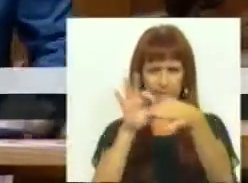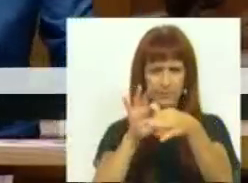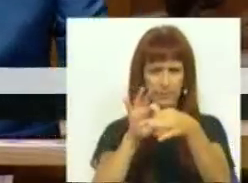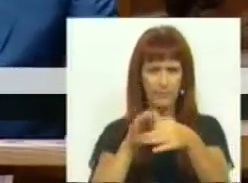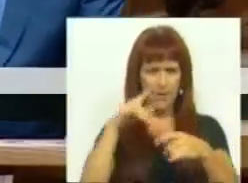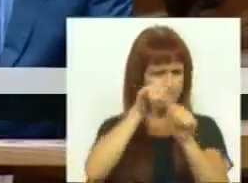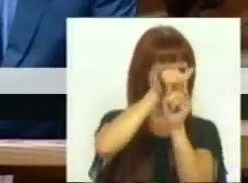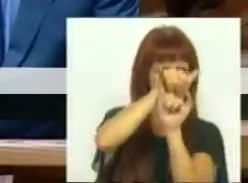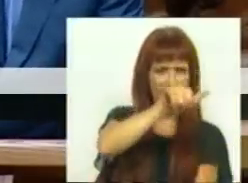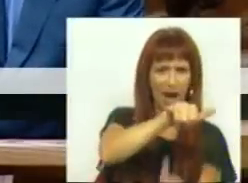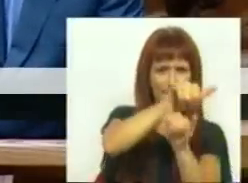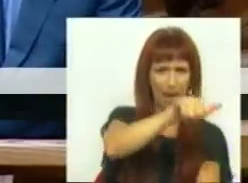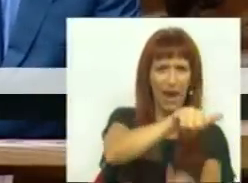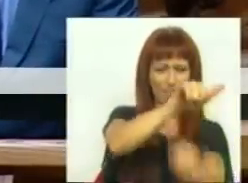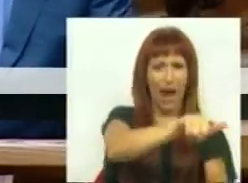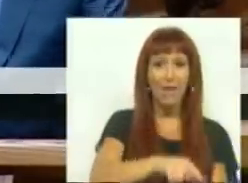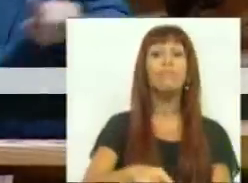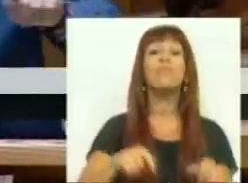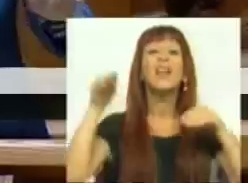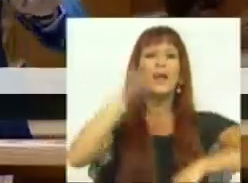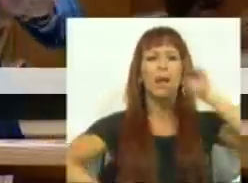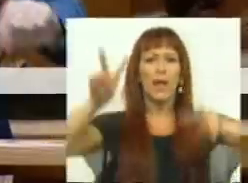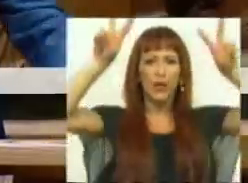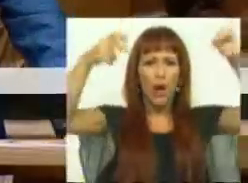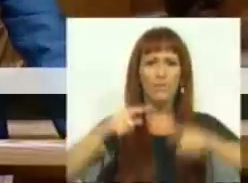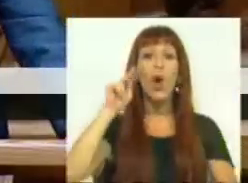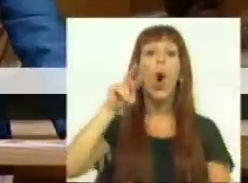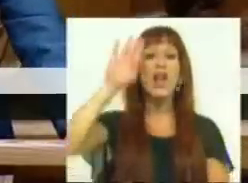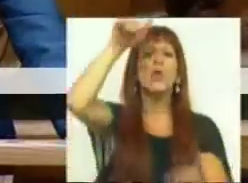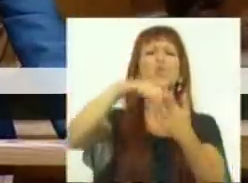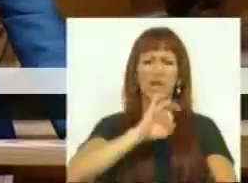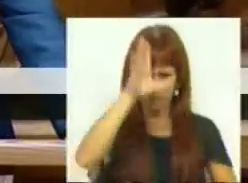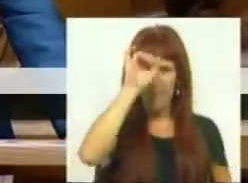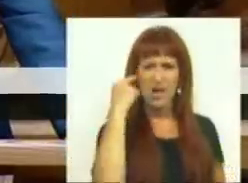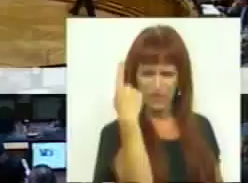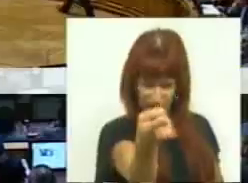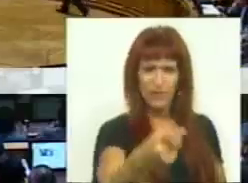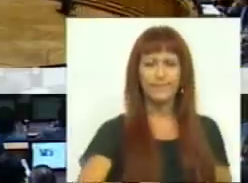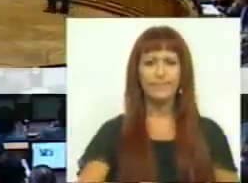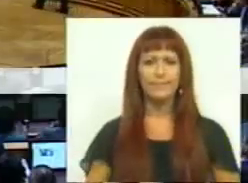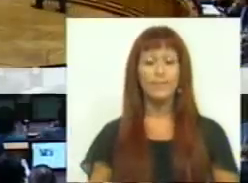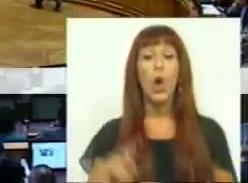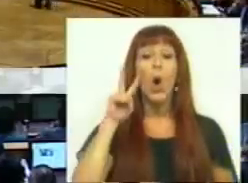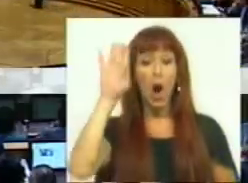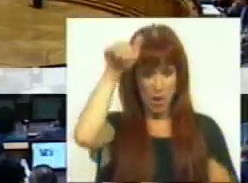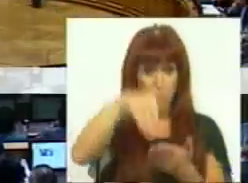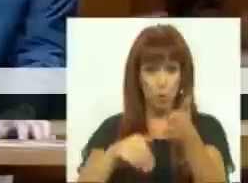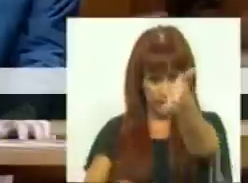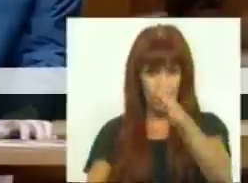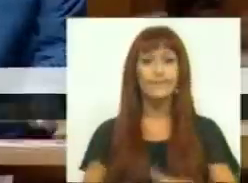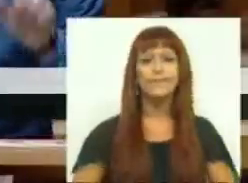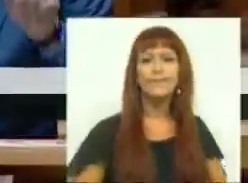do bombardeamento eleitoral. Olhe então para o resultado, Sr. Primeiro-Ministro. Olhe para o